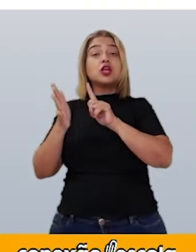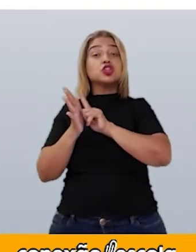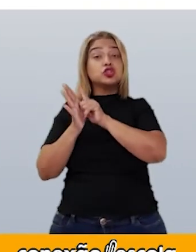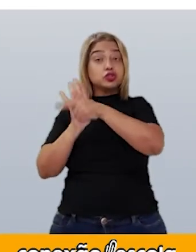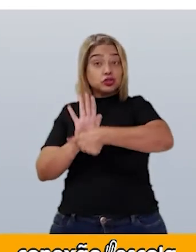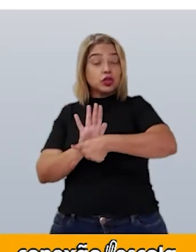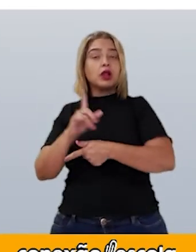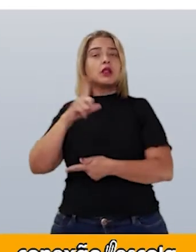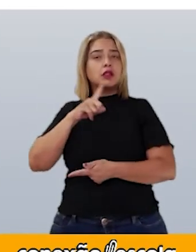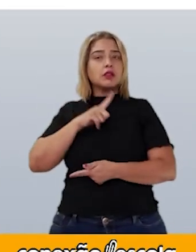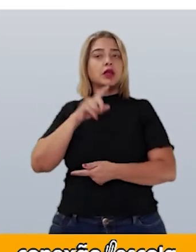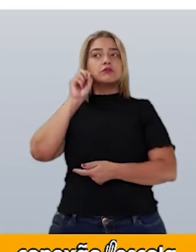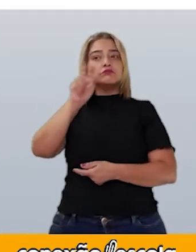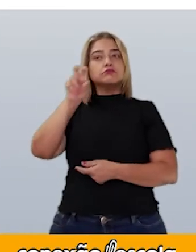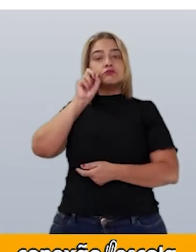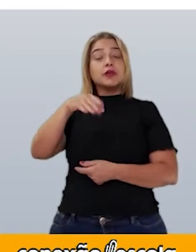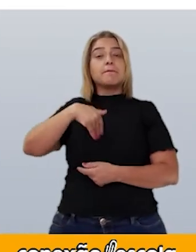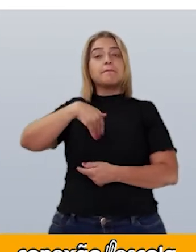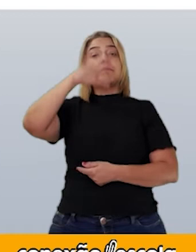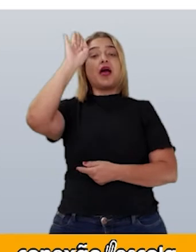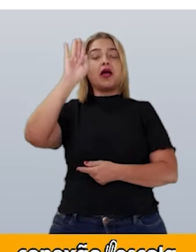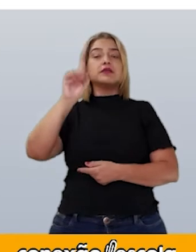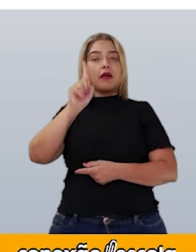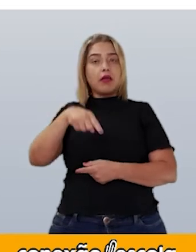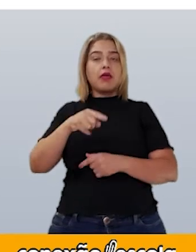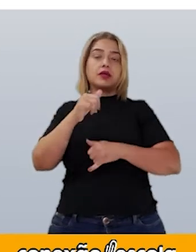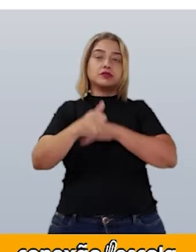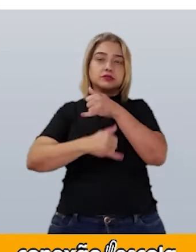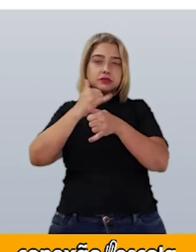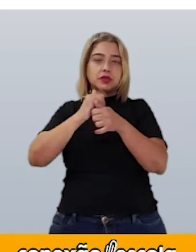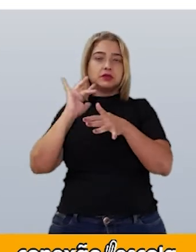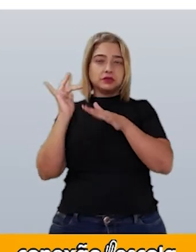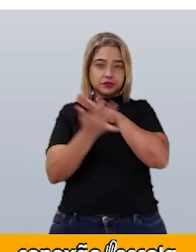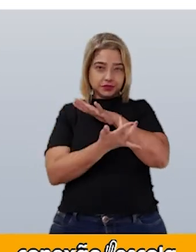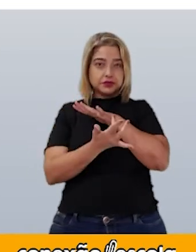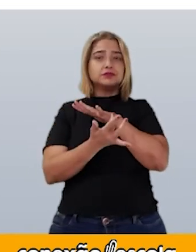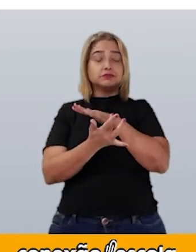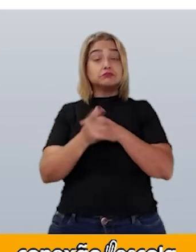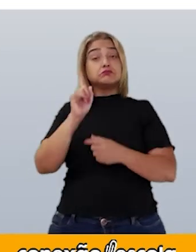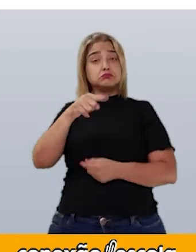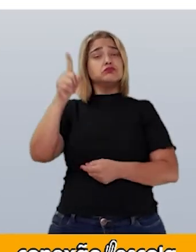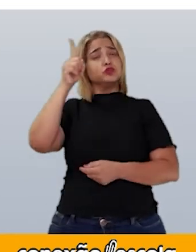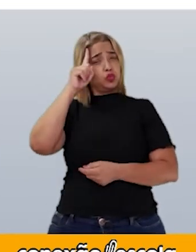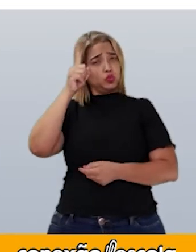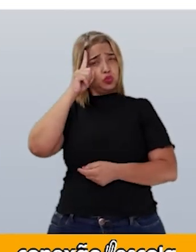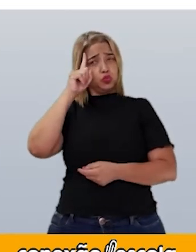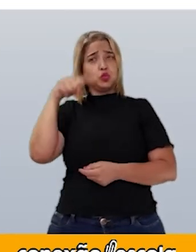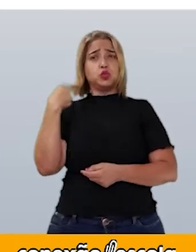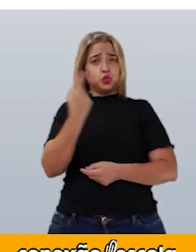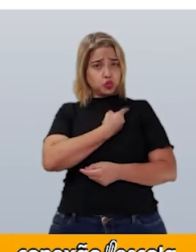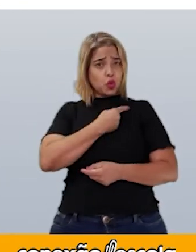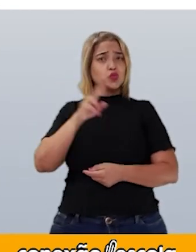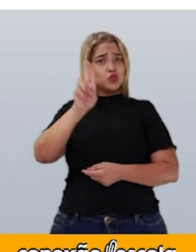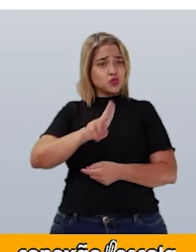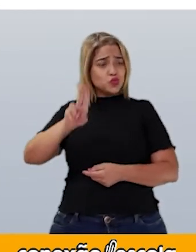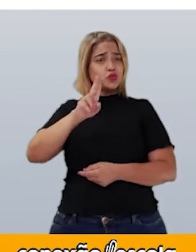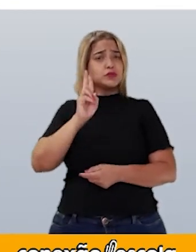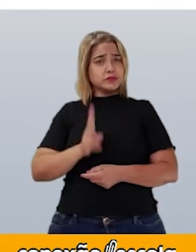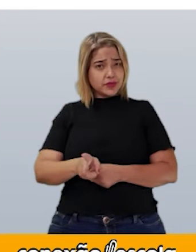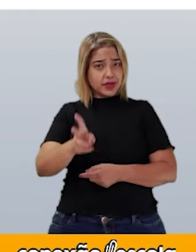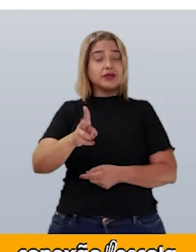redes sociais. Então, é um gênero que nós utilizamos bastante no nosso dia a dia. E ele tem uma função